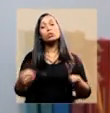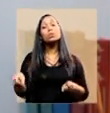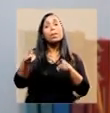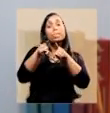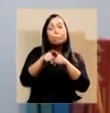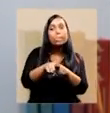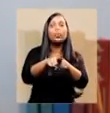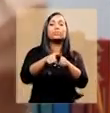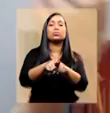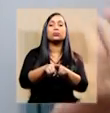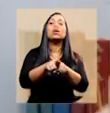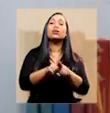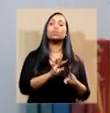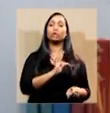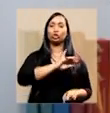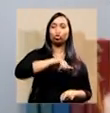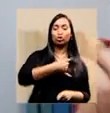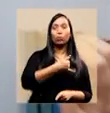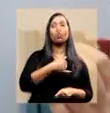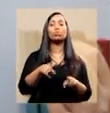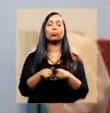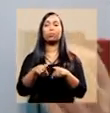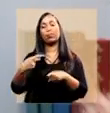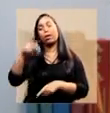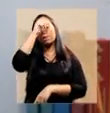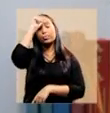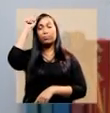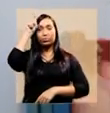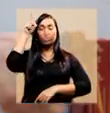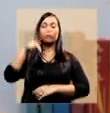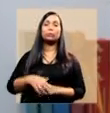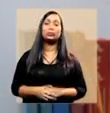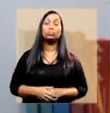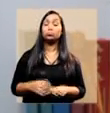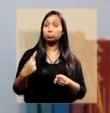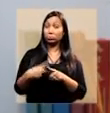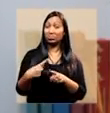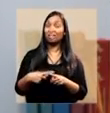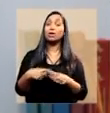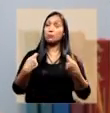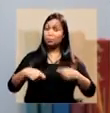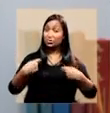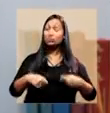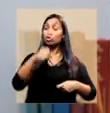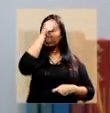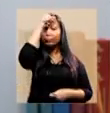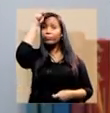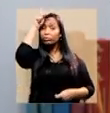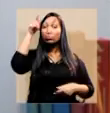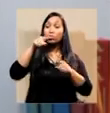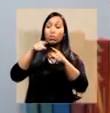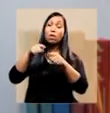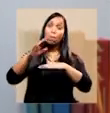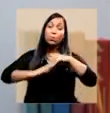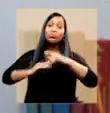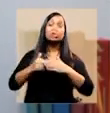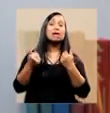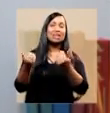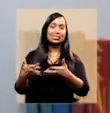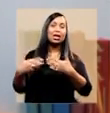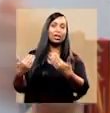uma parceria entre o Tribunal de Justiça e a Prefeitura Municipal. Por quê? Porque é necessário que a Prefeitura ceda